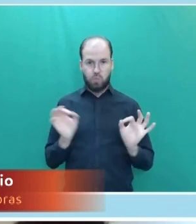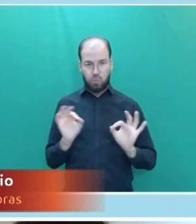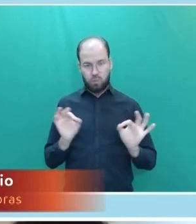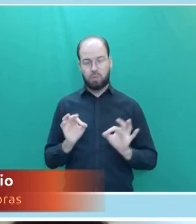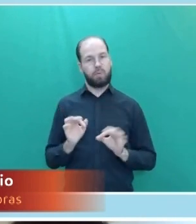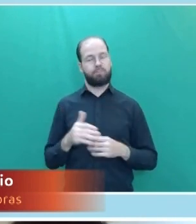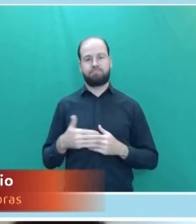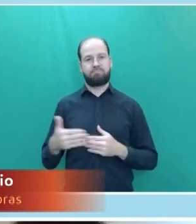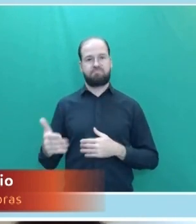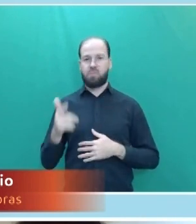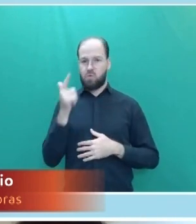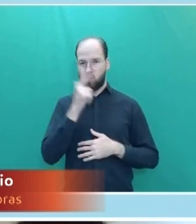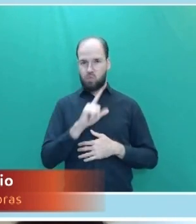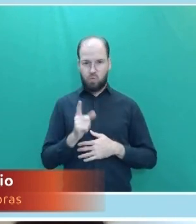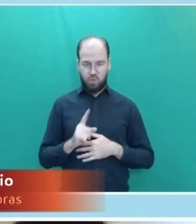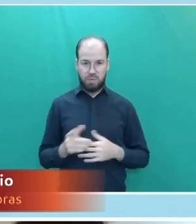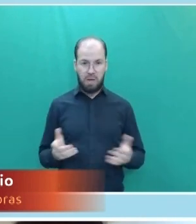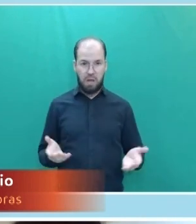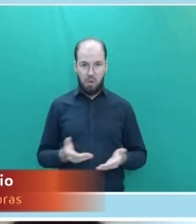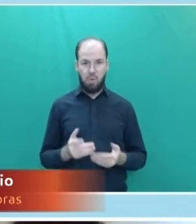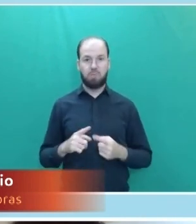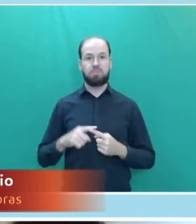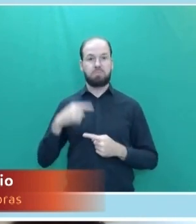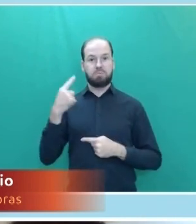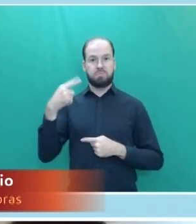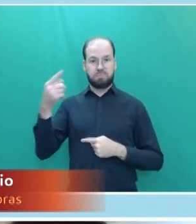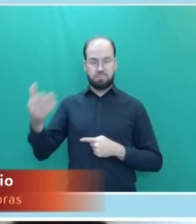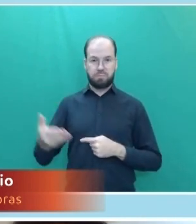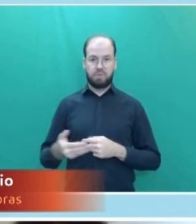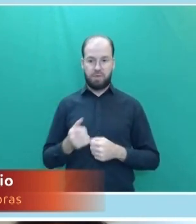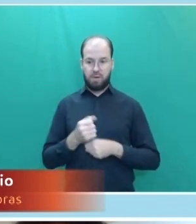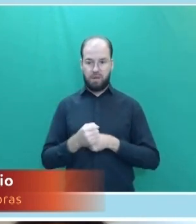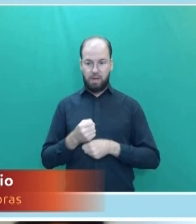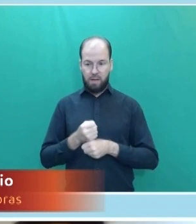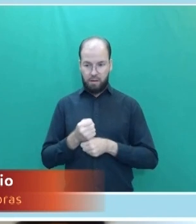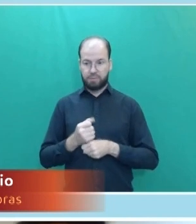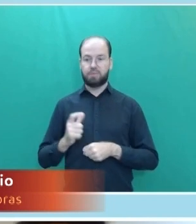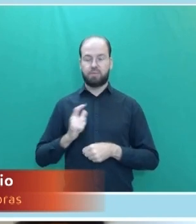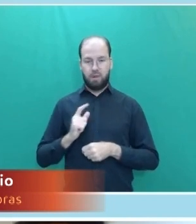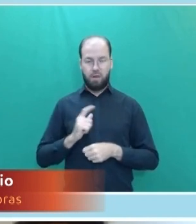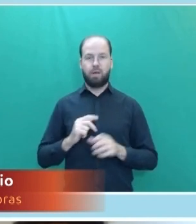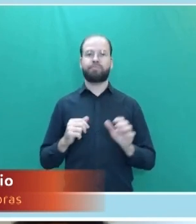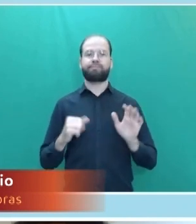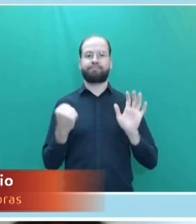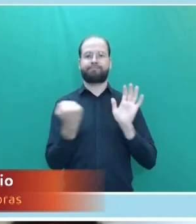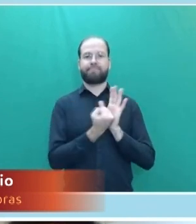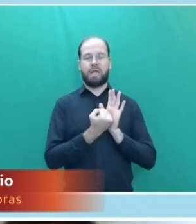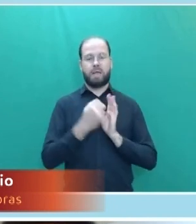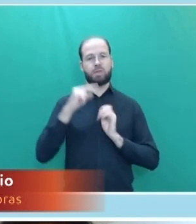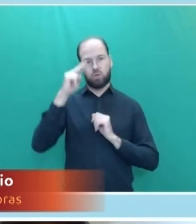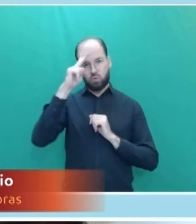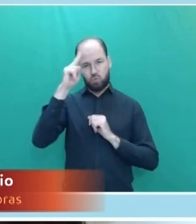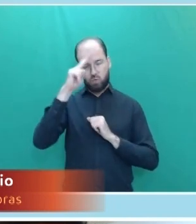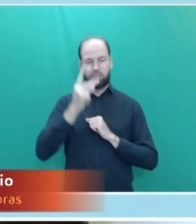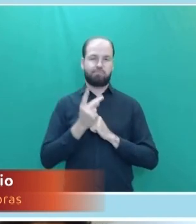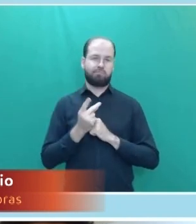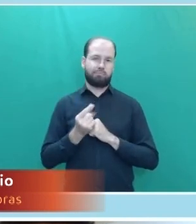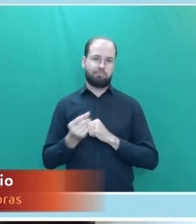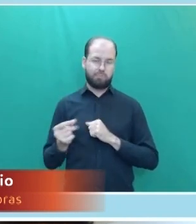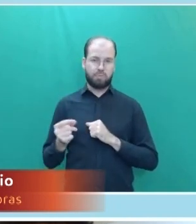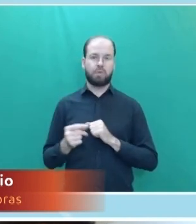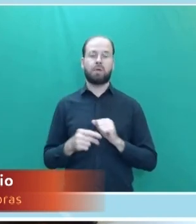conta, nem agora, nem nos próximos anos, porque existe uma dívida histórica de séculos, né, uma dívida que nos